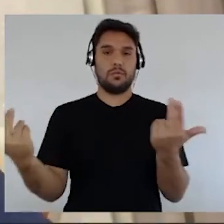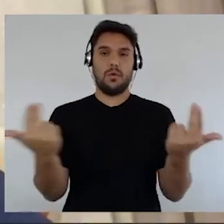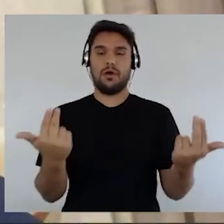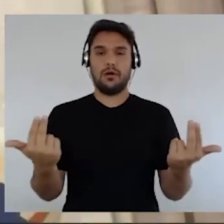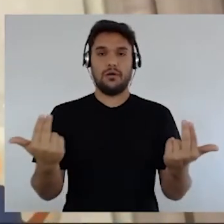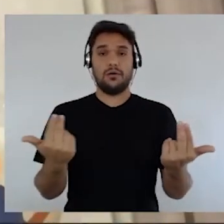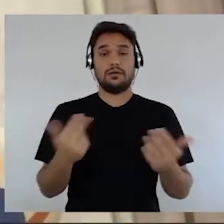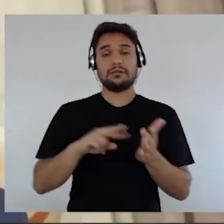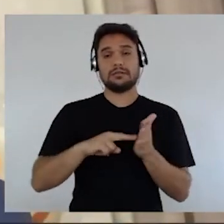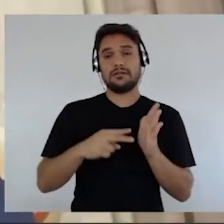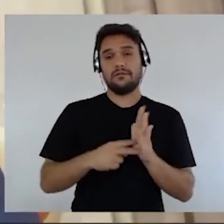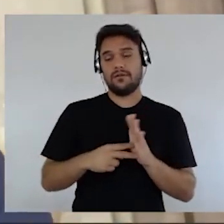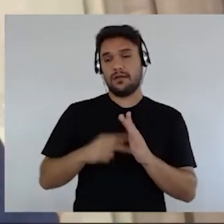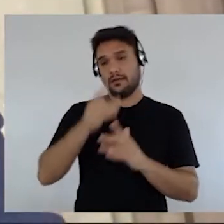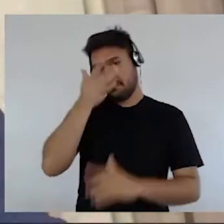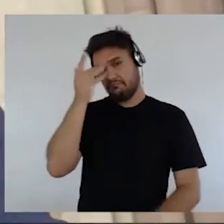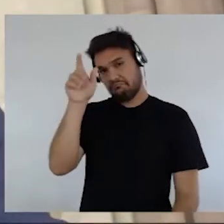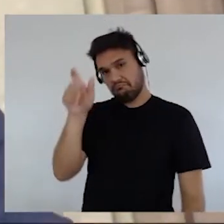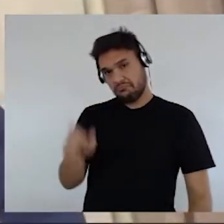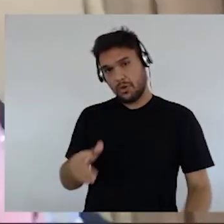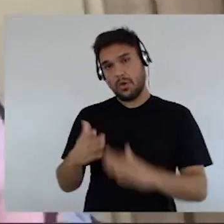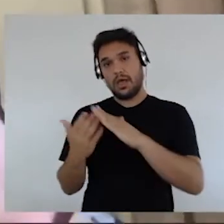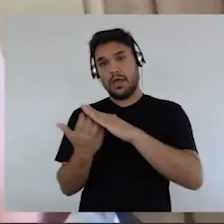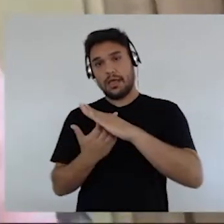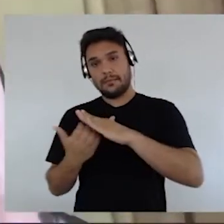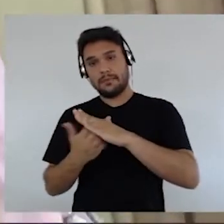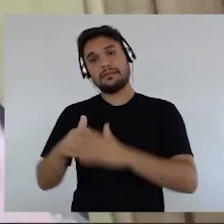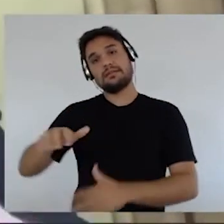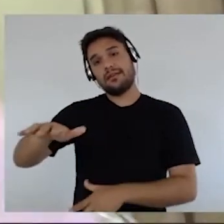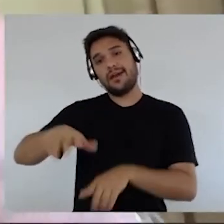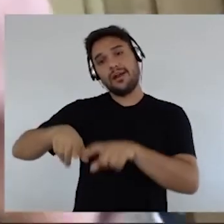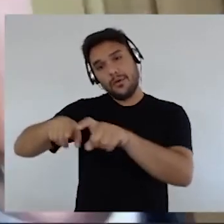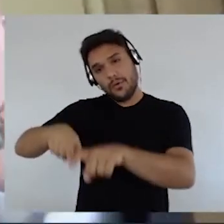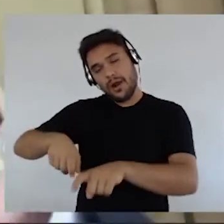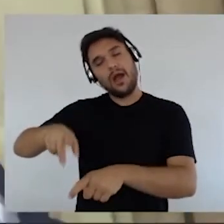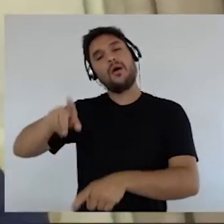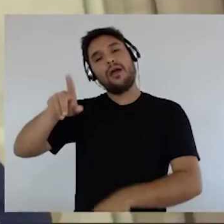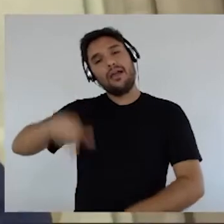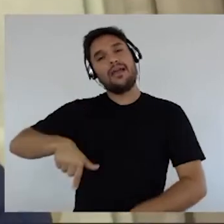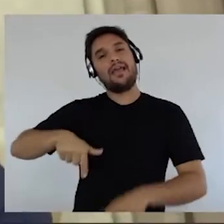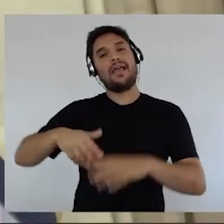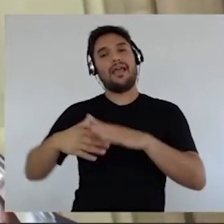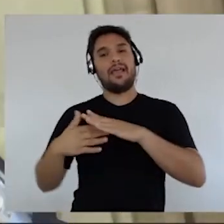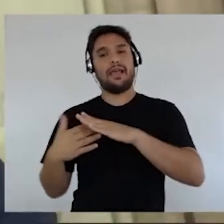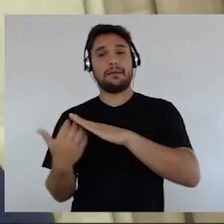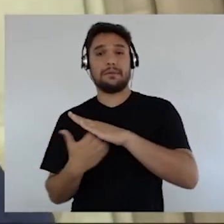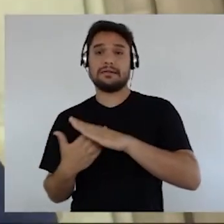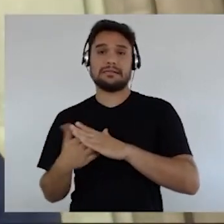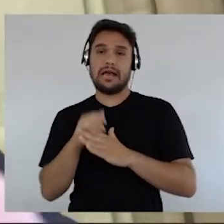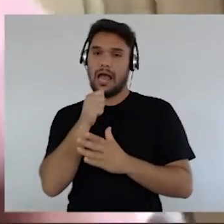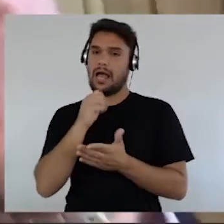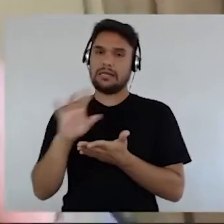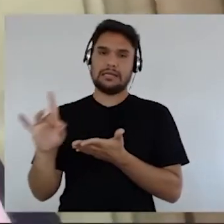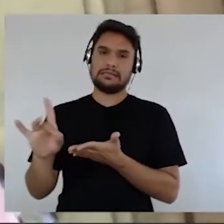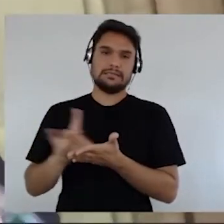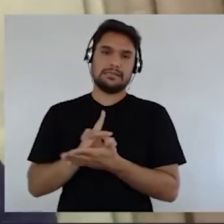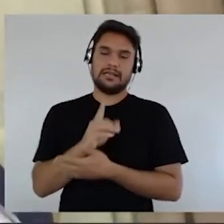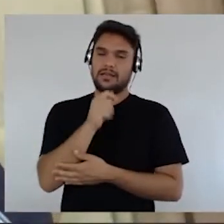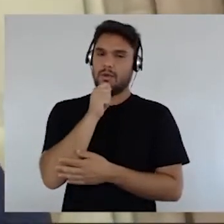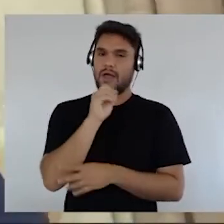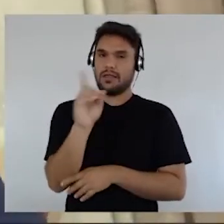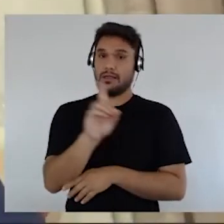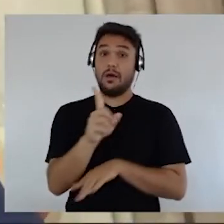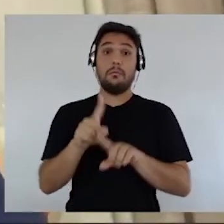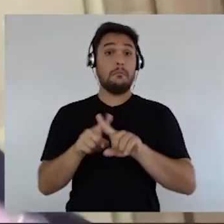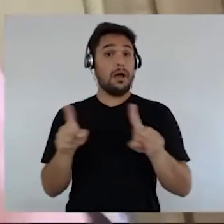o empresário, o produtor rural, ele é empresário mesmo quando não está ainda inscrito, mesmo antes de